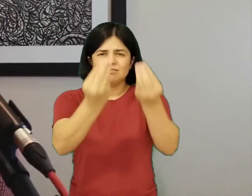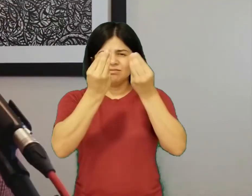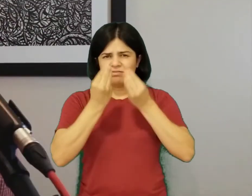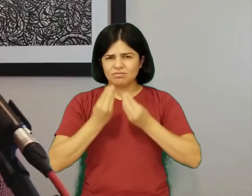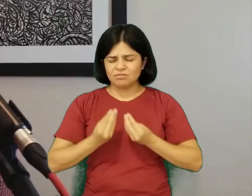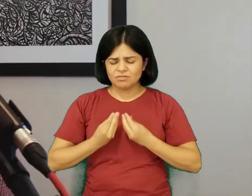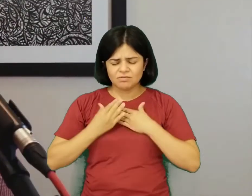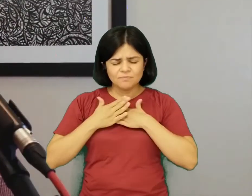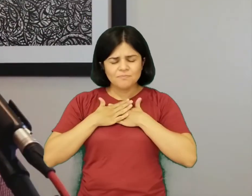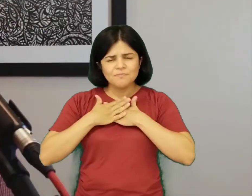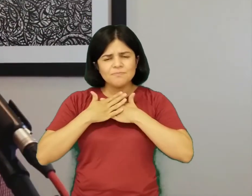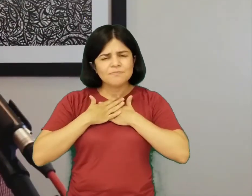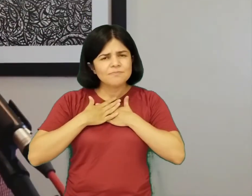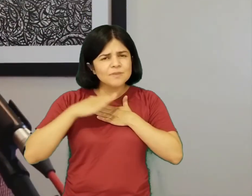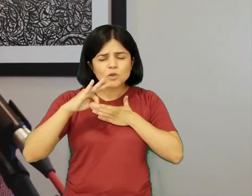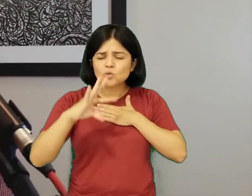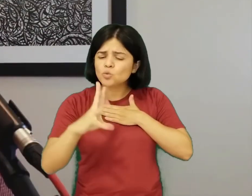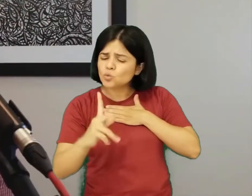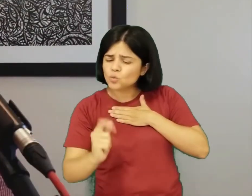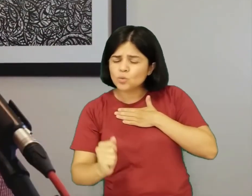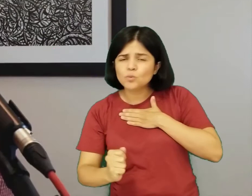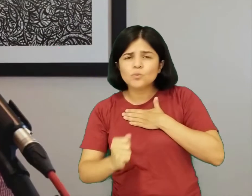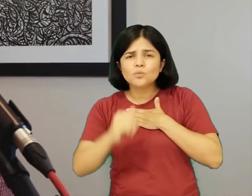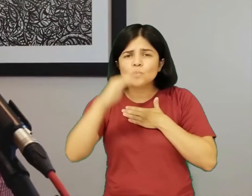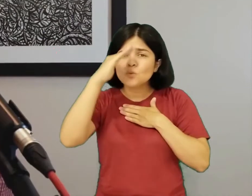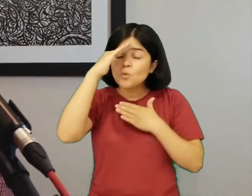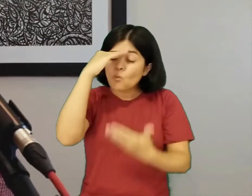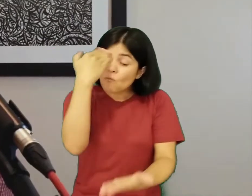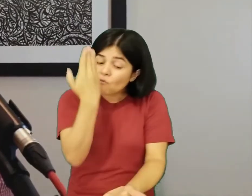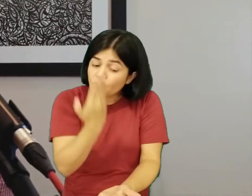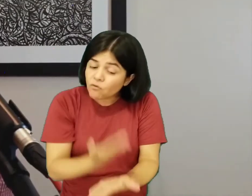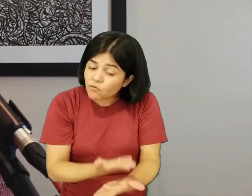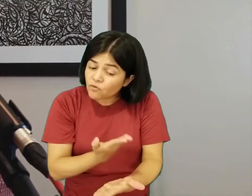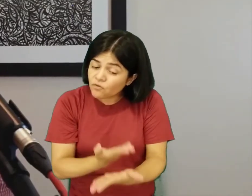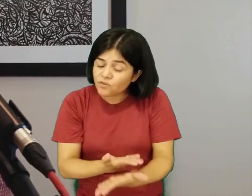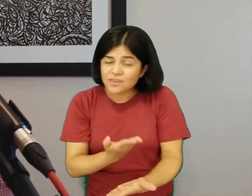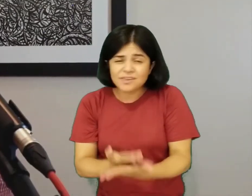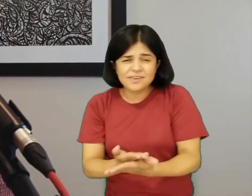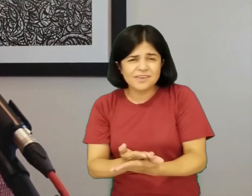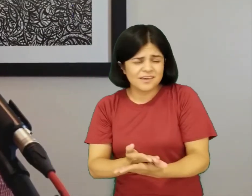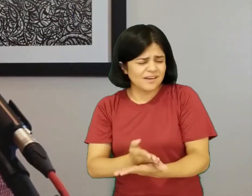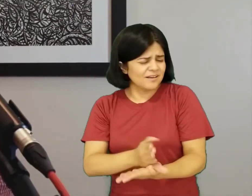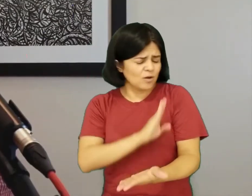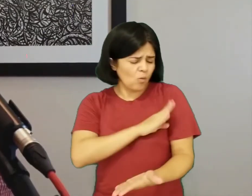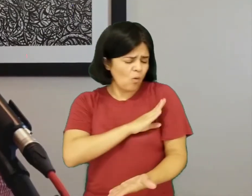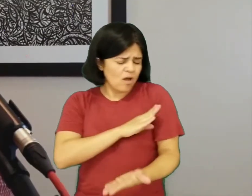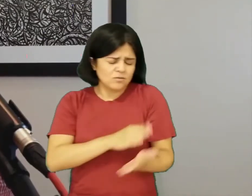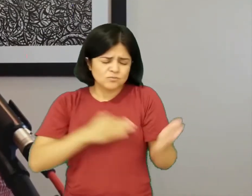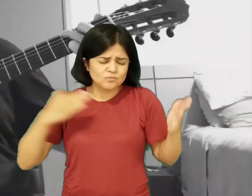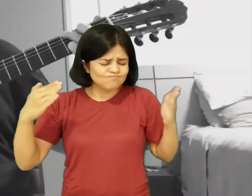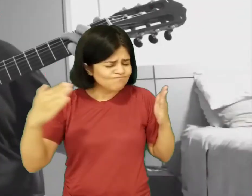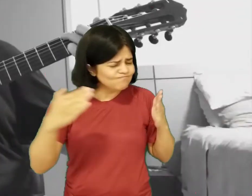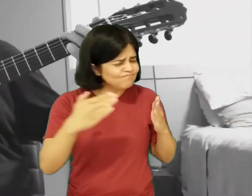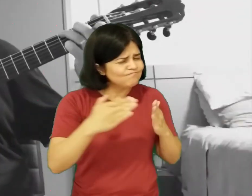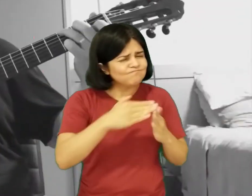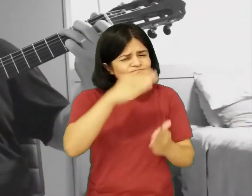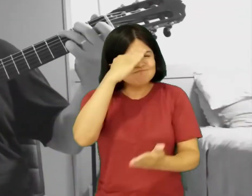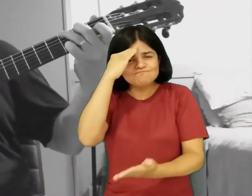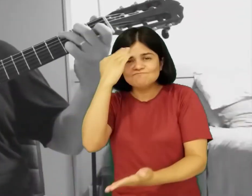entrega tudo a mim, confia de todo coração.